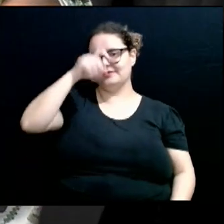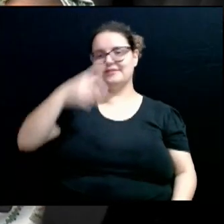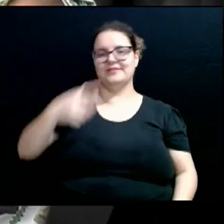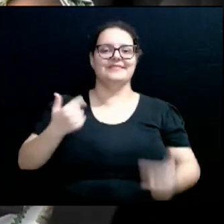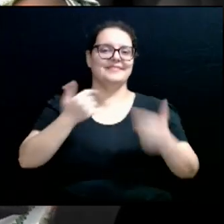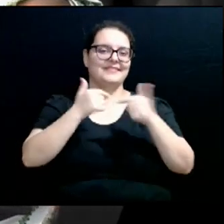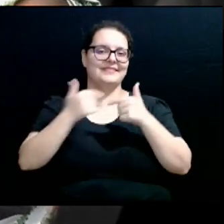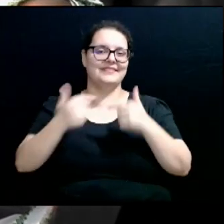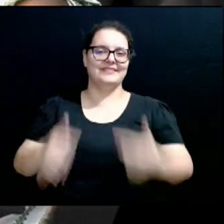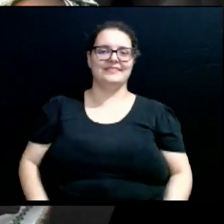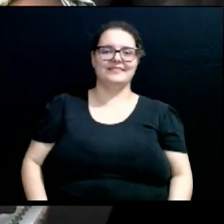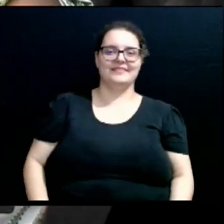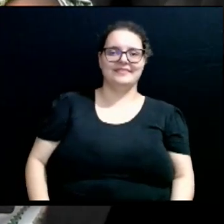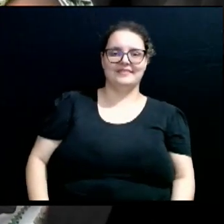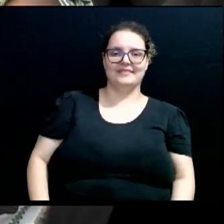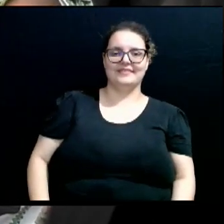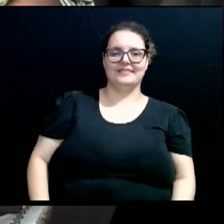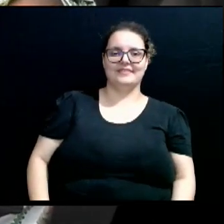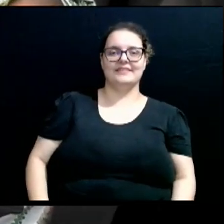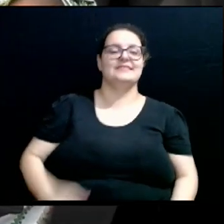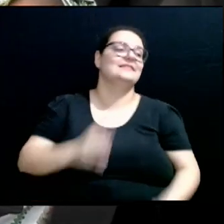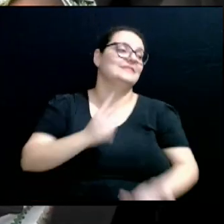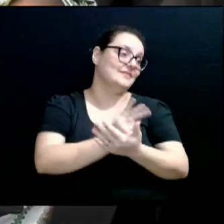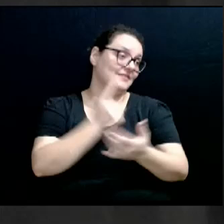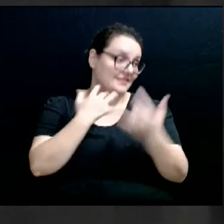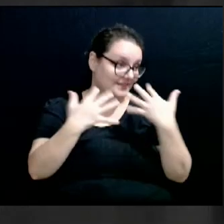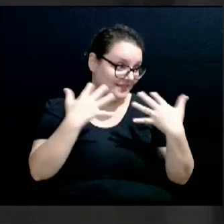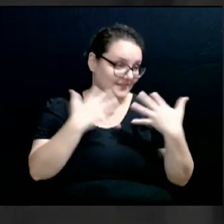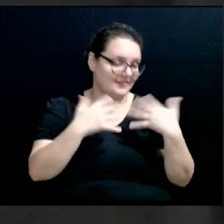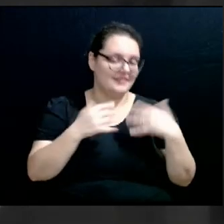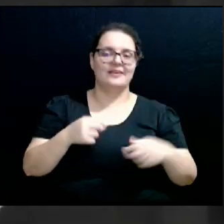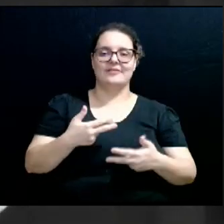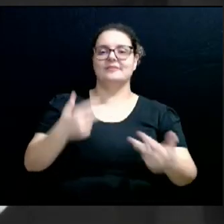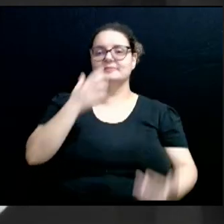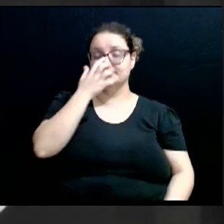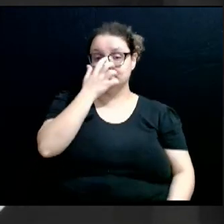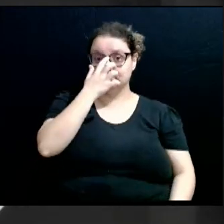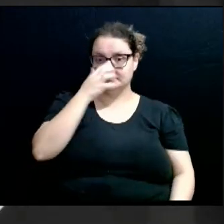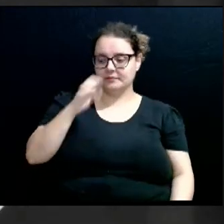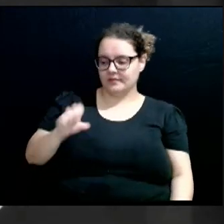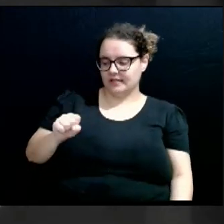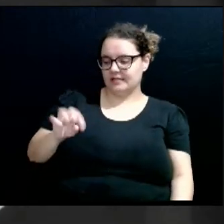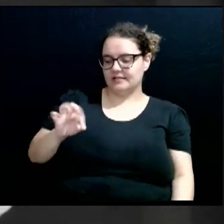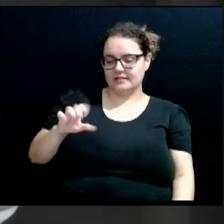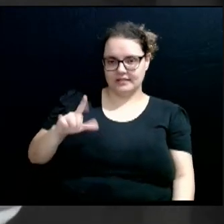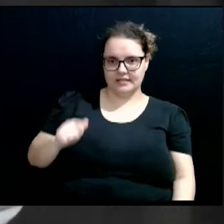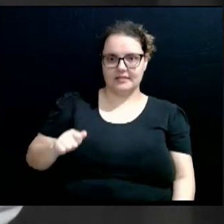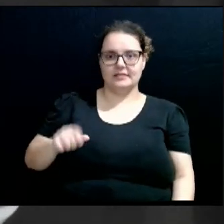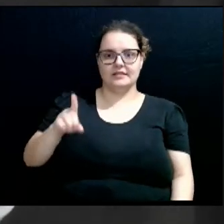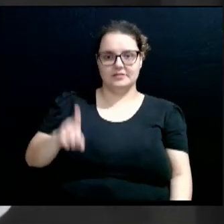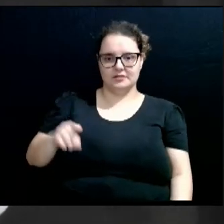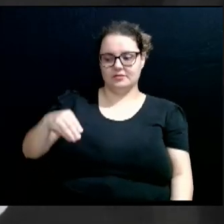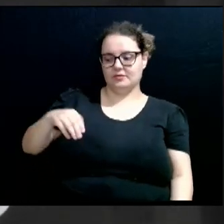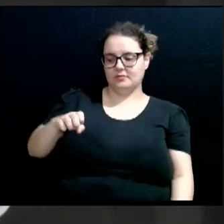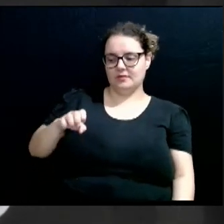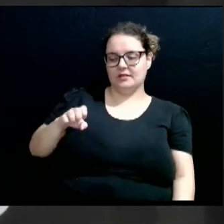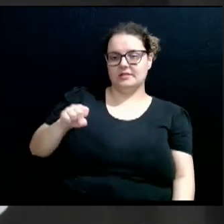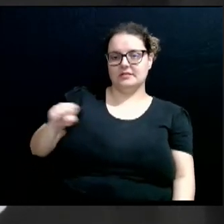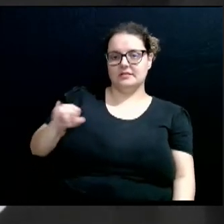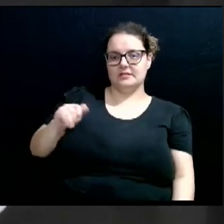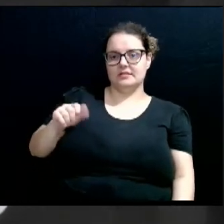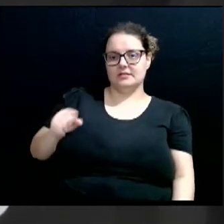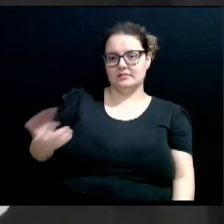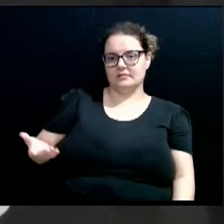Gringos por alguma coisa. Exatamente. Aí a Estela, que era diretora no Messias na época, ela falou, você já tem a